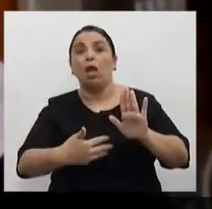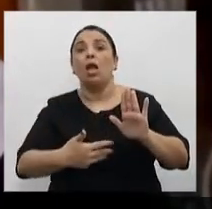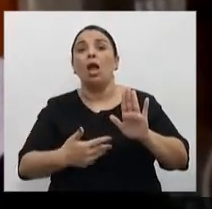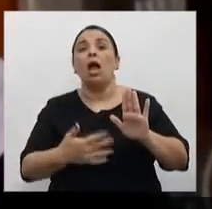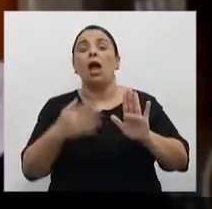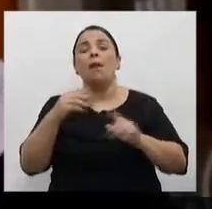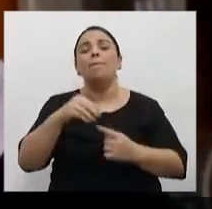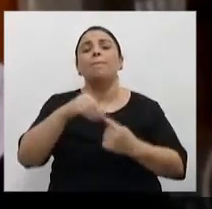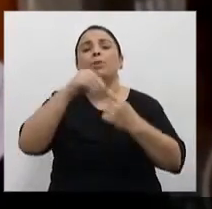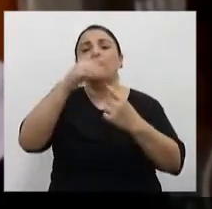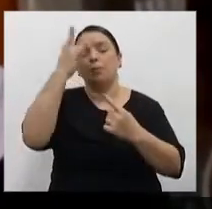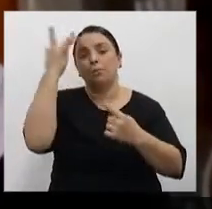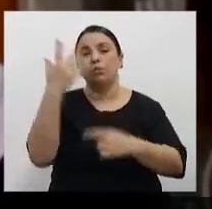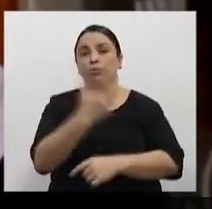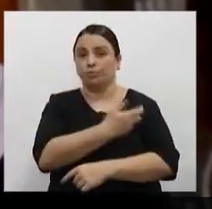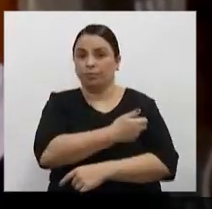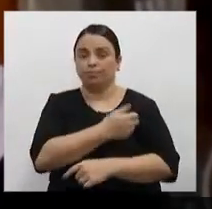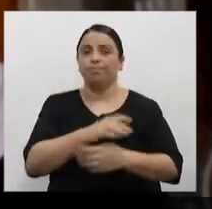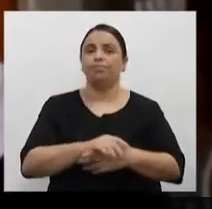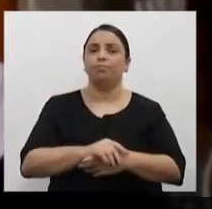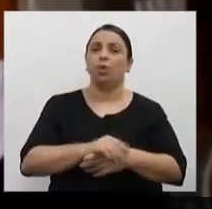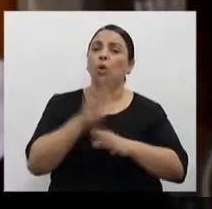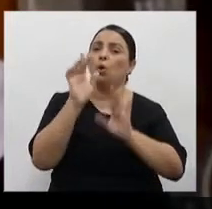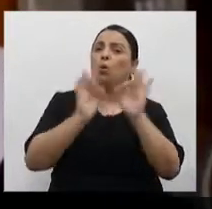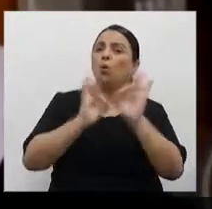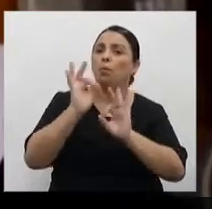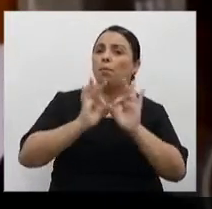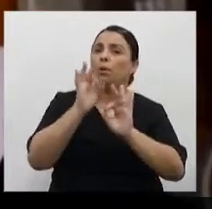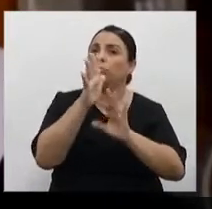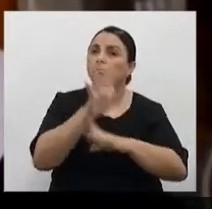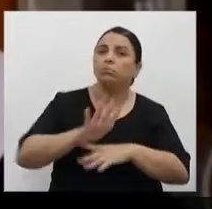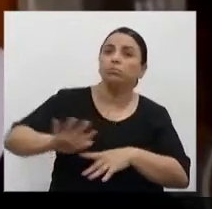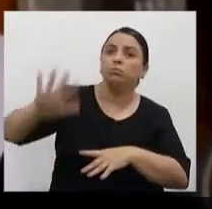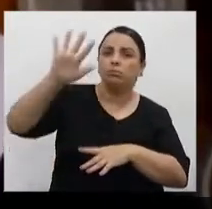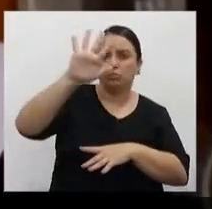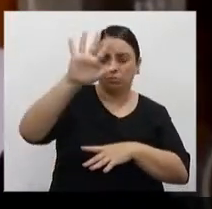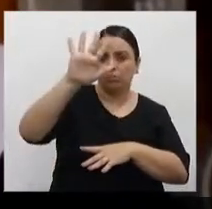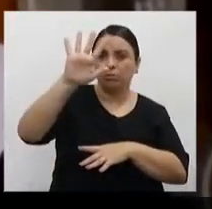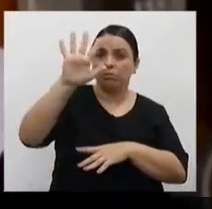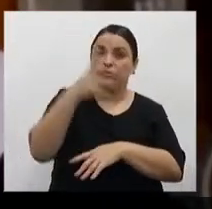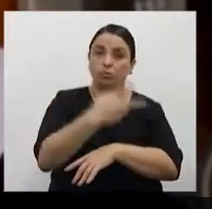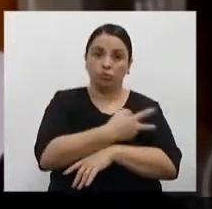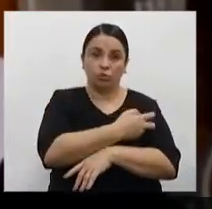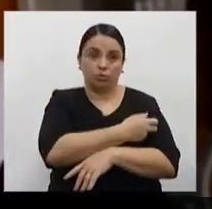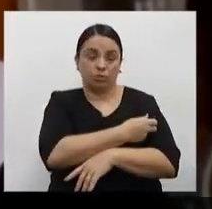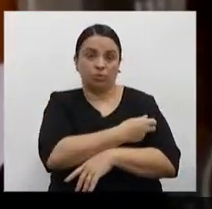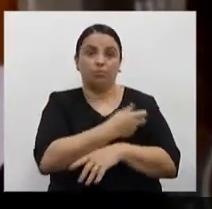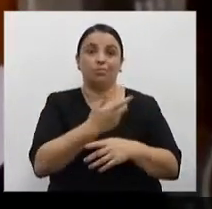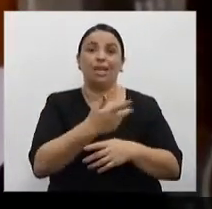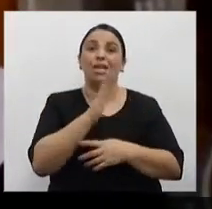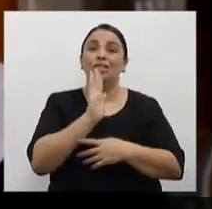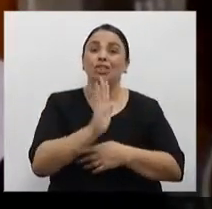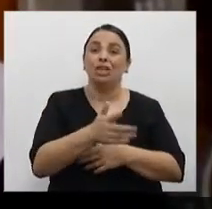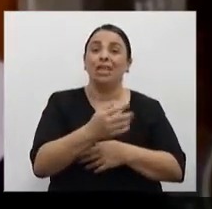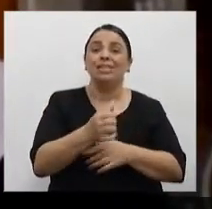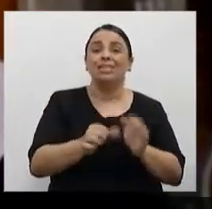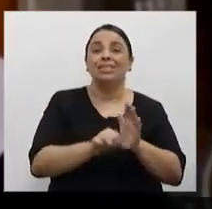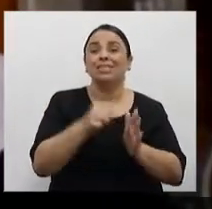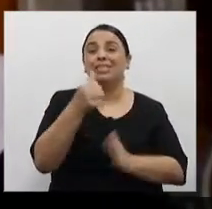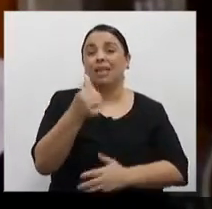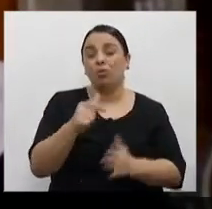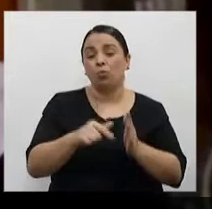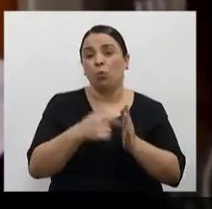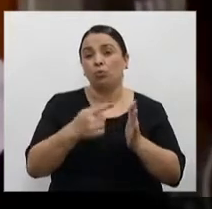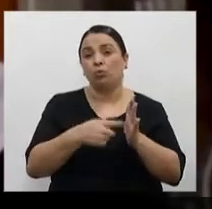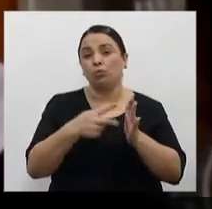O Plano Nacional, né, de Imunização, ele está na sexta revisão, esse Plano Nacional, um